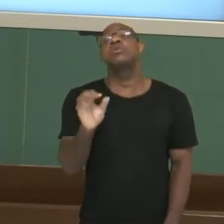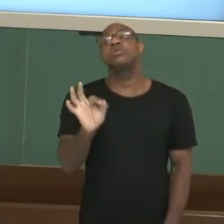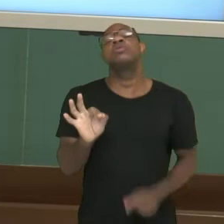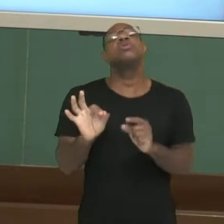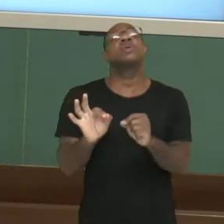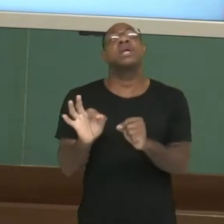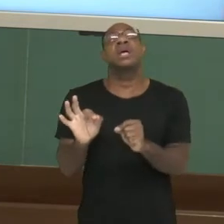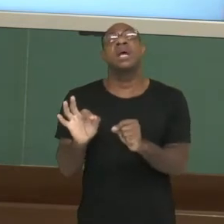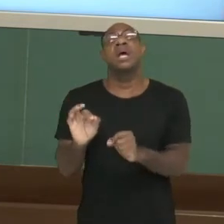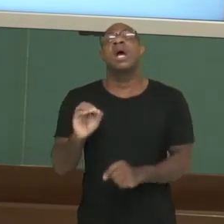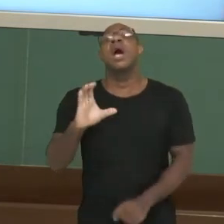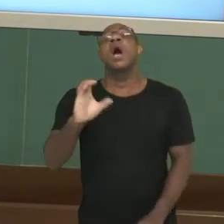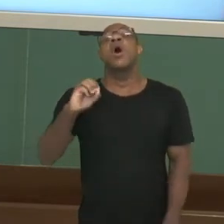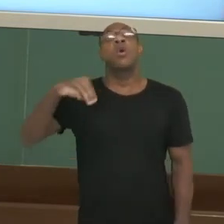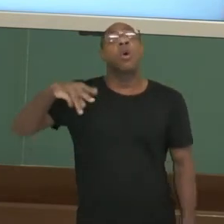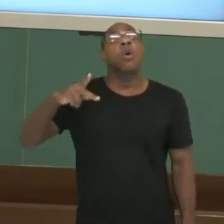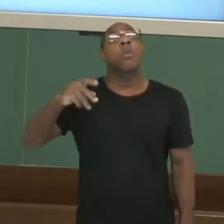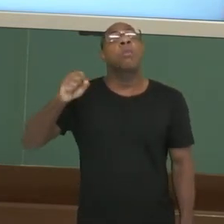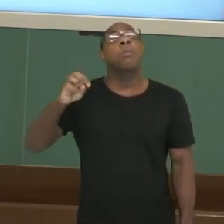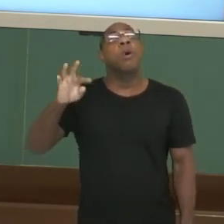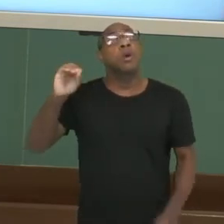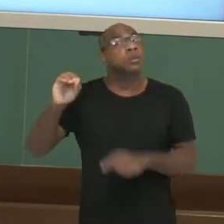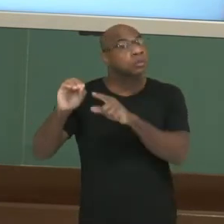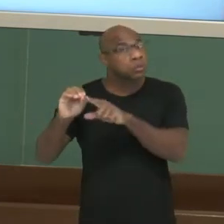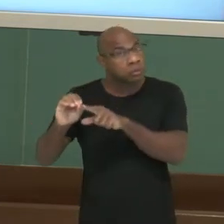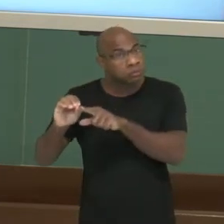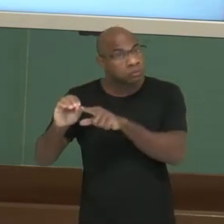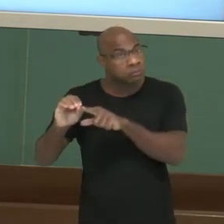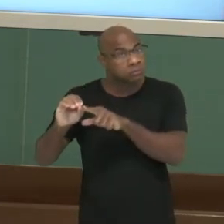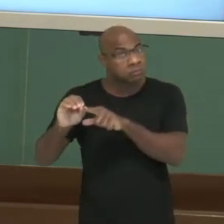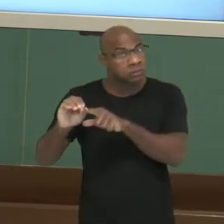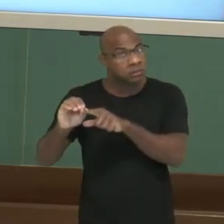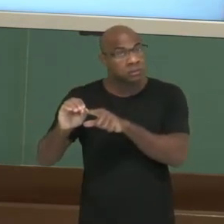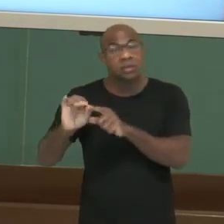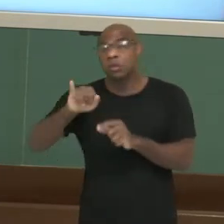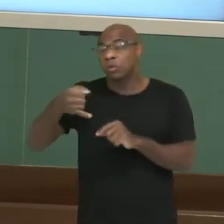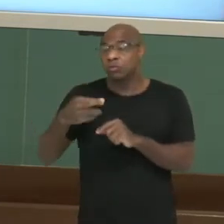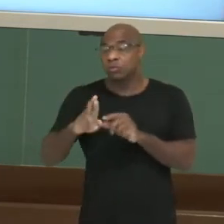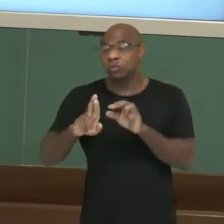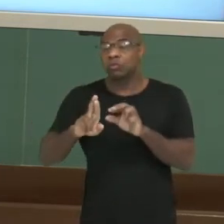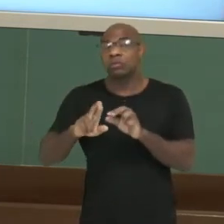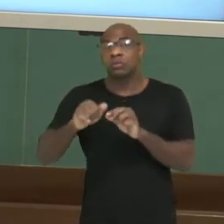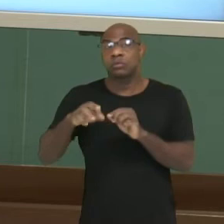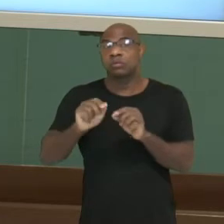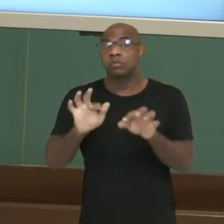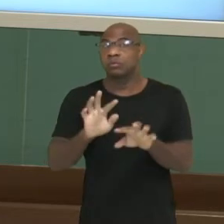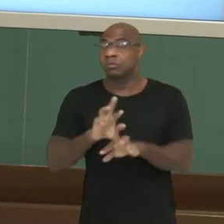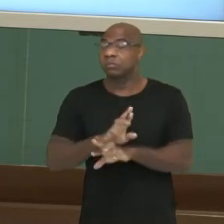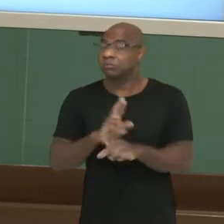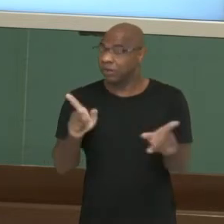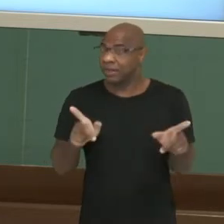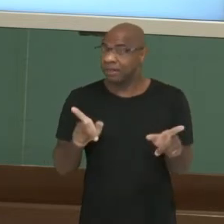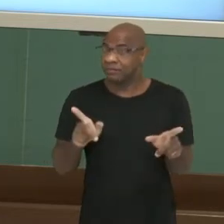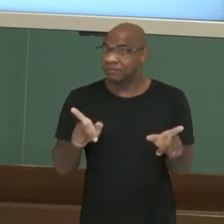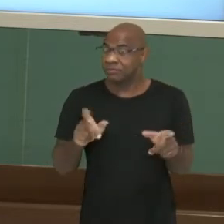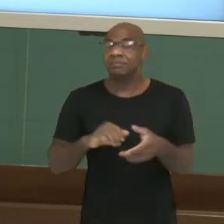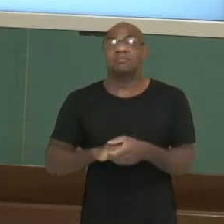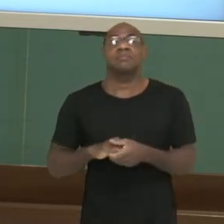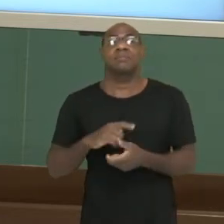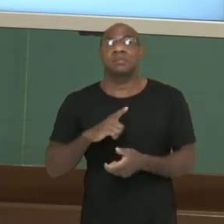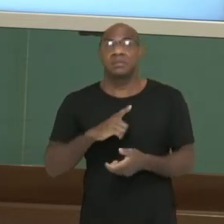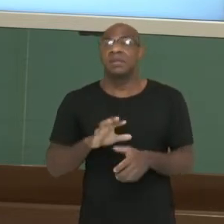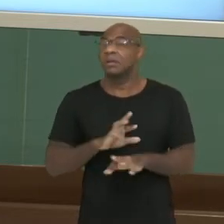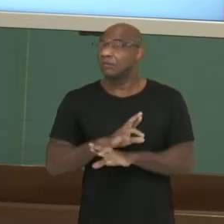Então, é bem parecido com o anterior, mas o regime de juro mudou. Então, eu não tenho mais a multiplicação. Aquele tempo, ele acaba